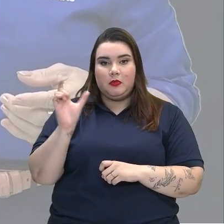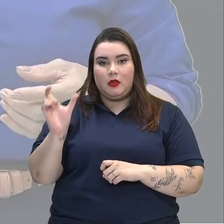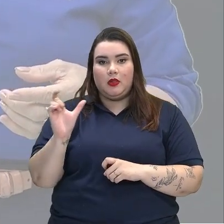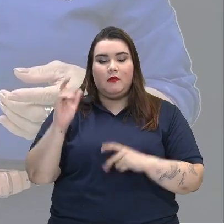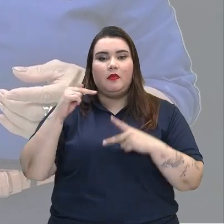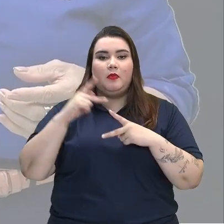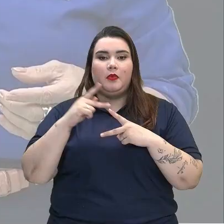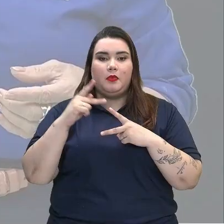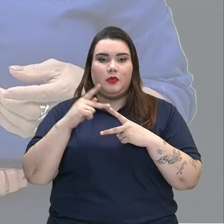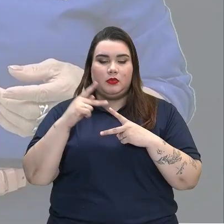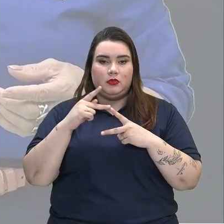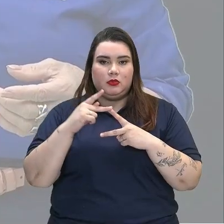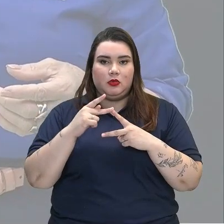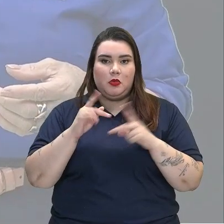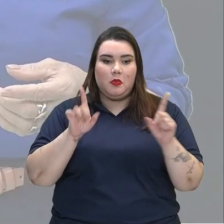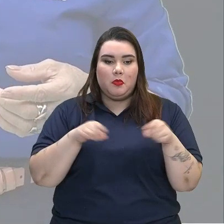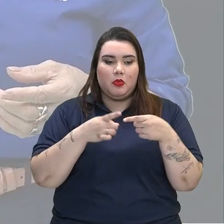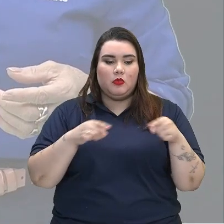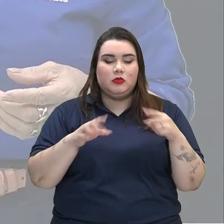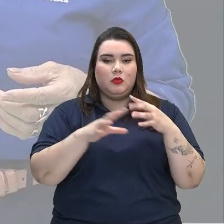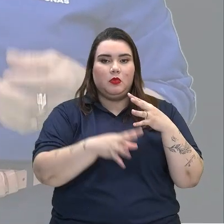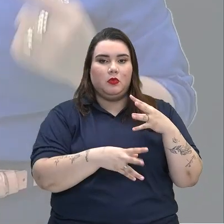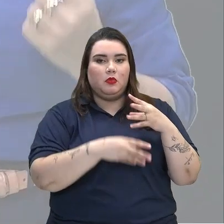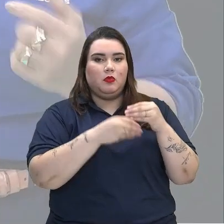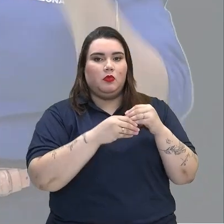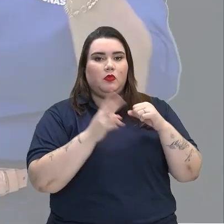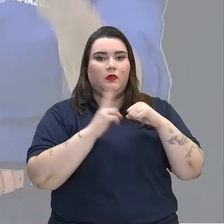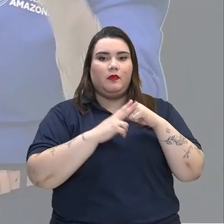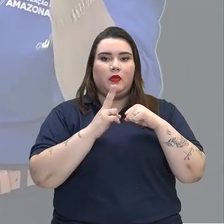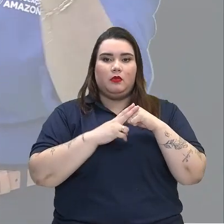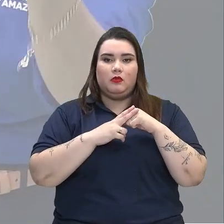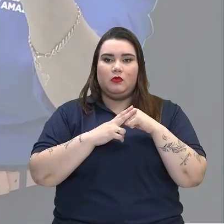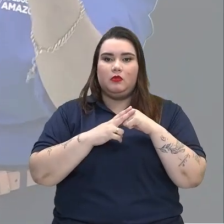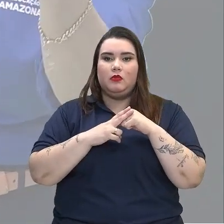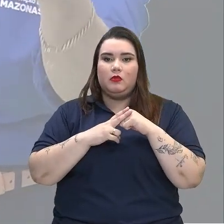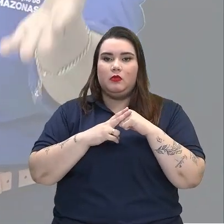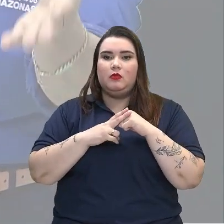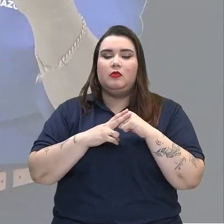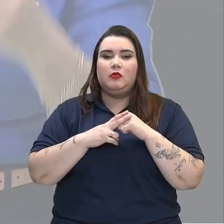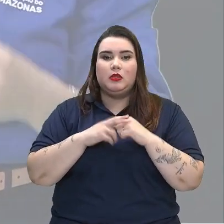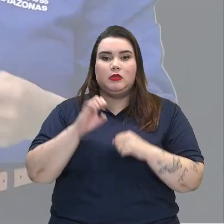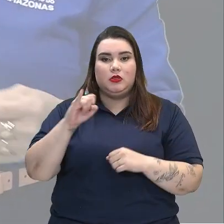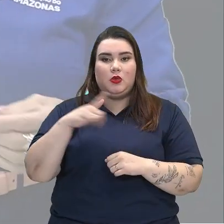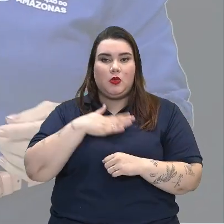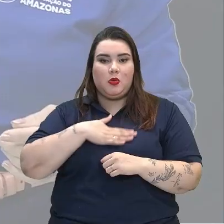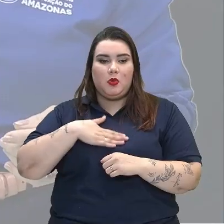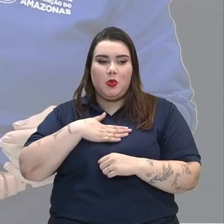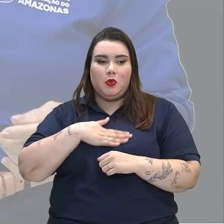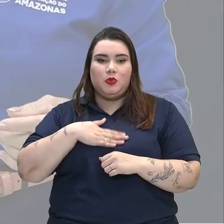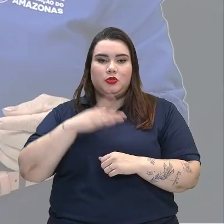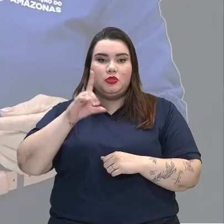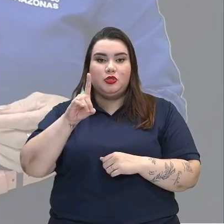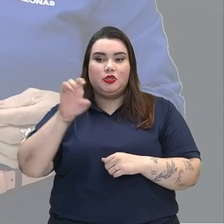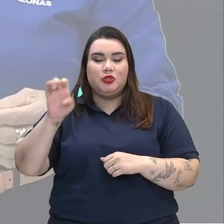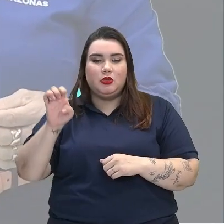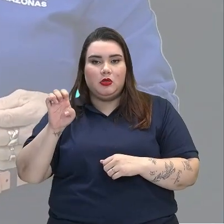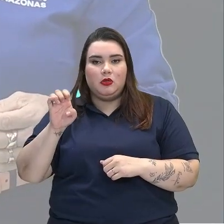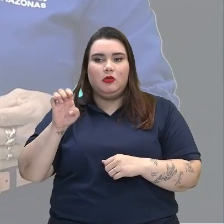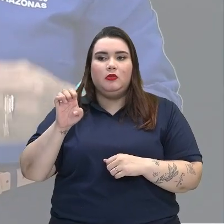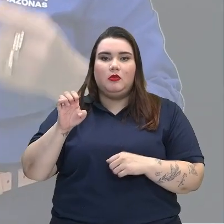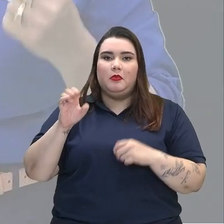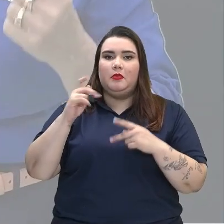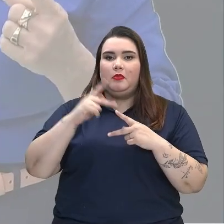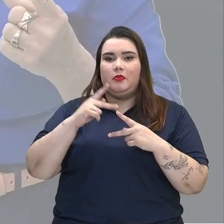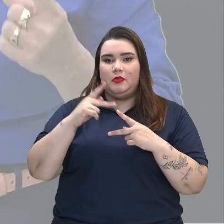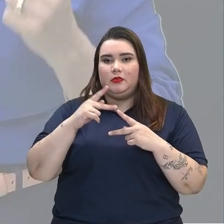preposição. E música é o complemento do verbo gostar. Quem gosta, gosta de alguma coisa. Esse de é preposição. Então, eu